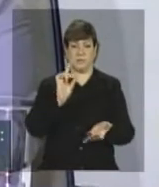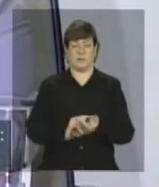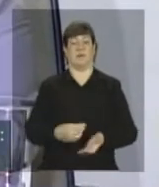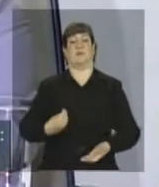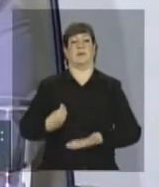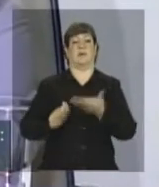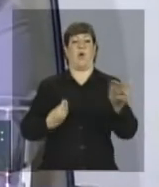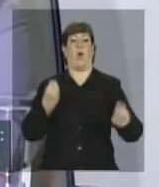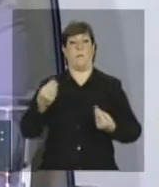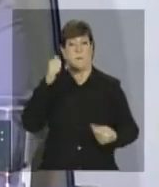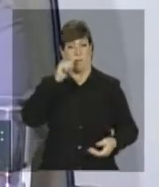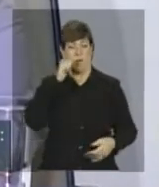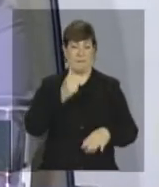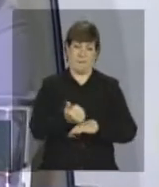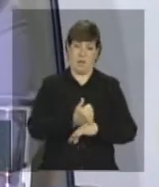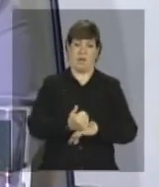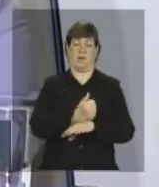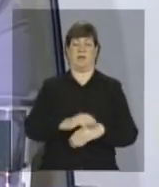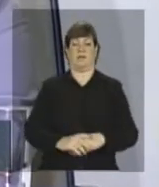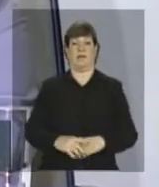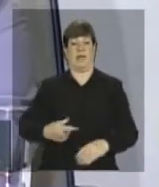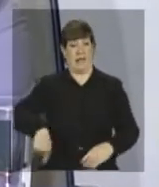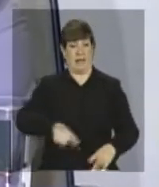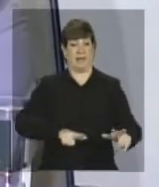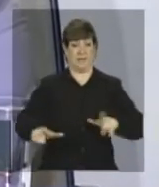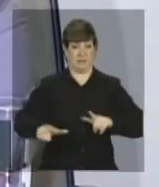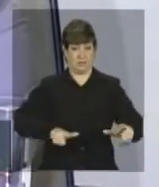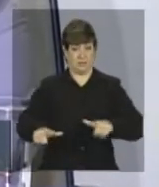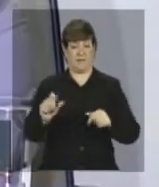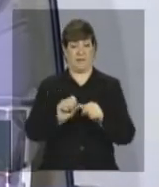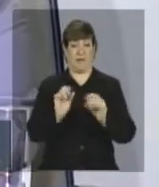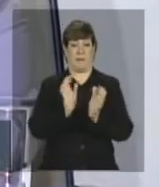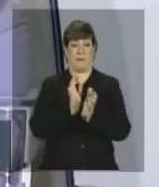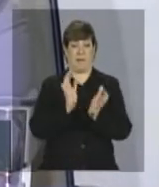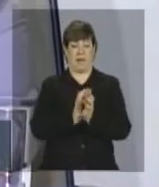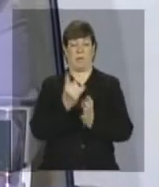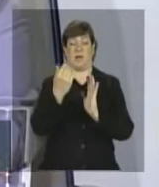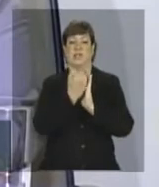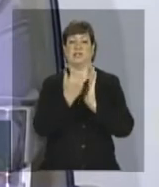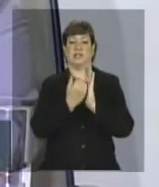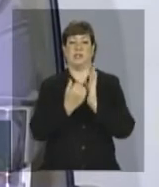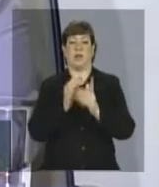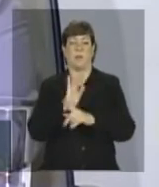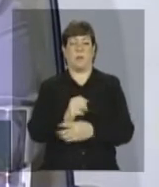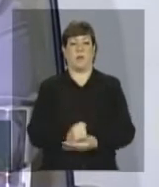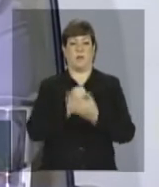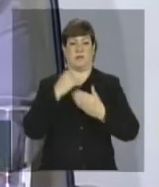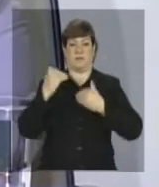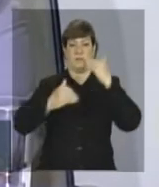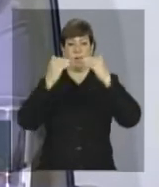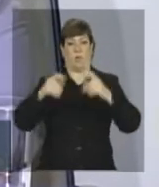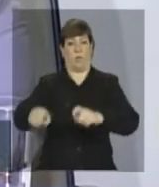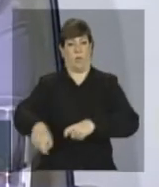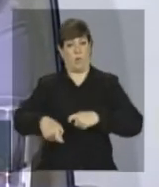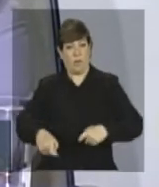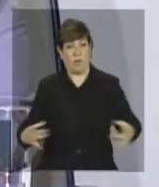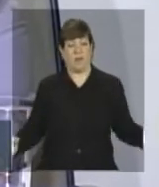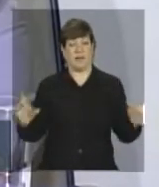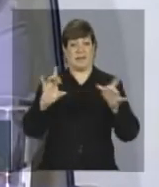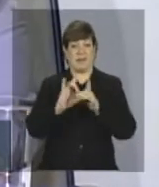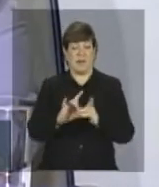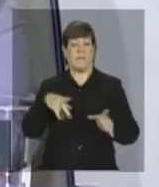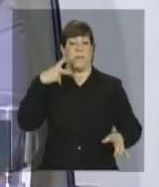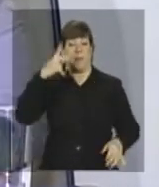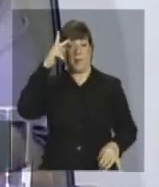mulheres. Essas ações fazem parte de uma agenda de promoção de desenvolvimento rural que integra a política para